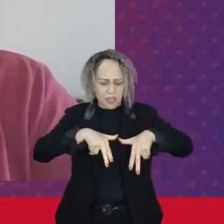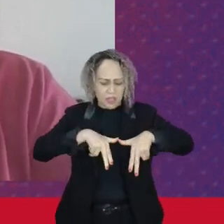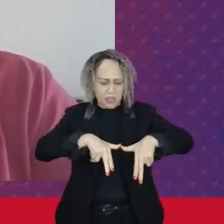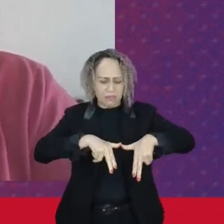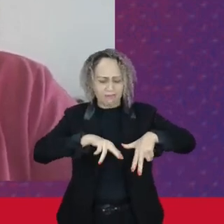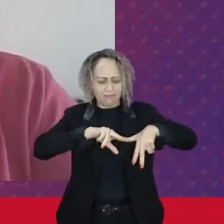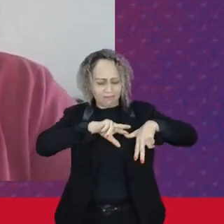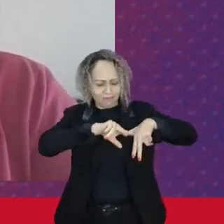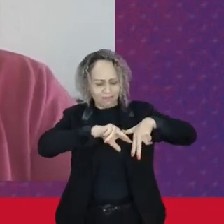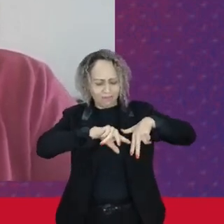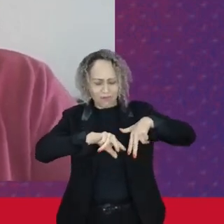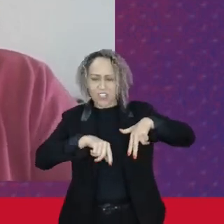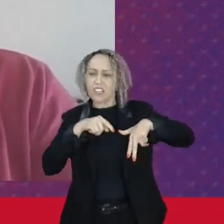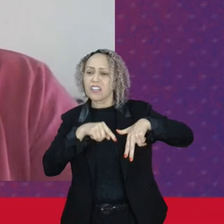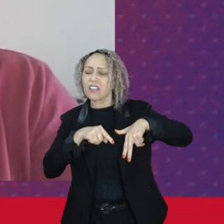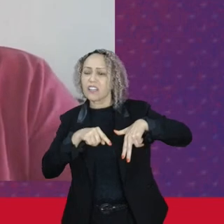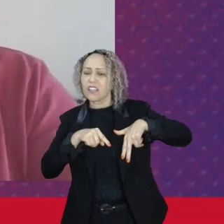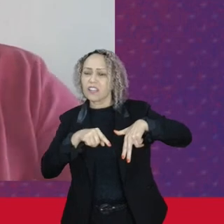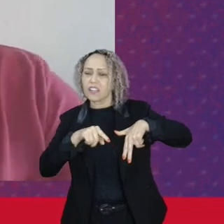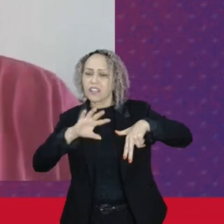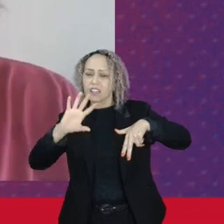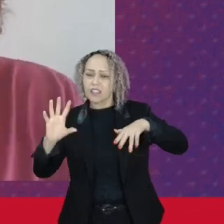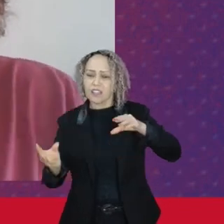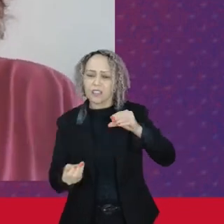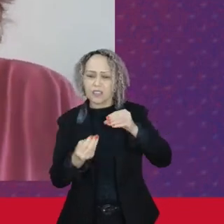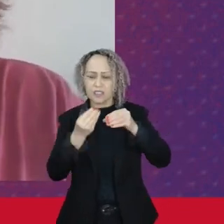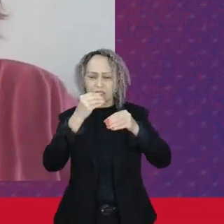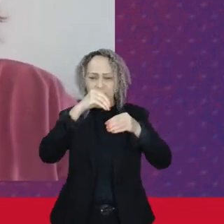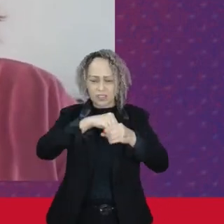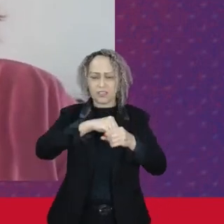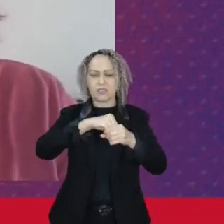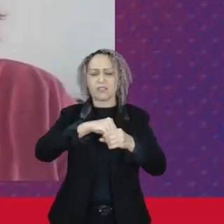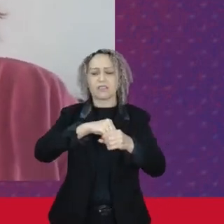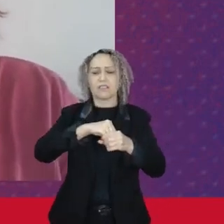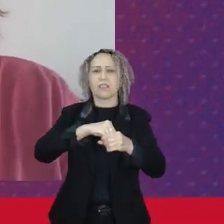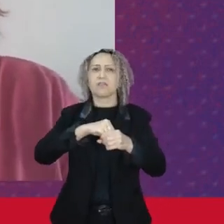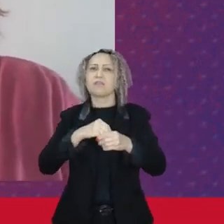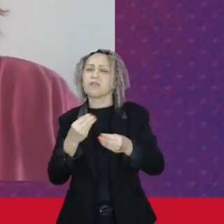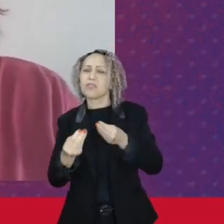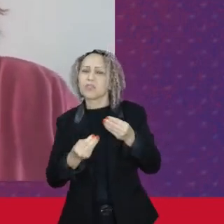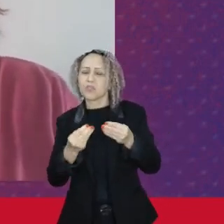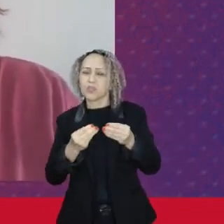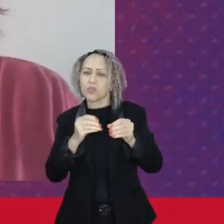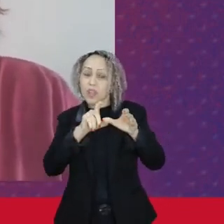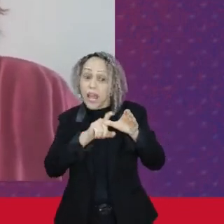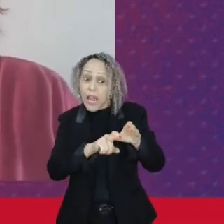incorporado na construção de uma luta emancipatória e na construção